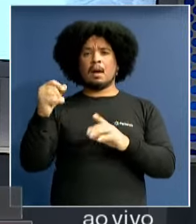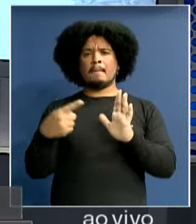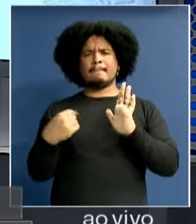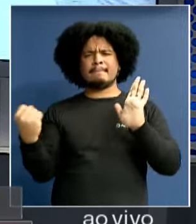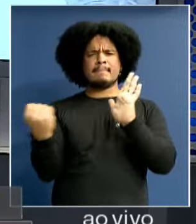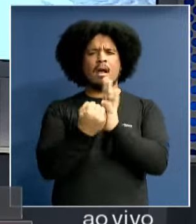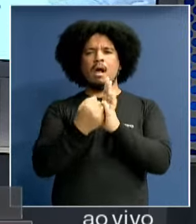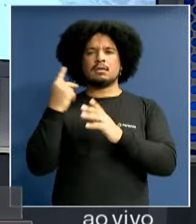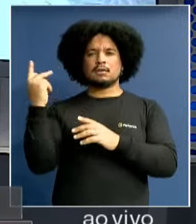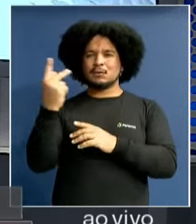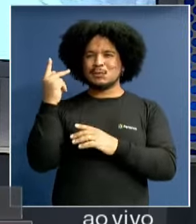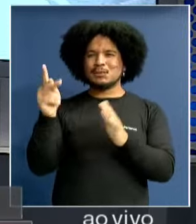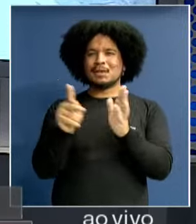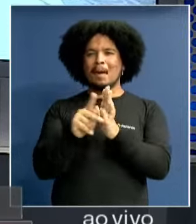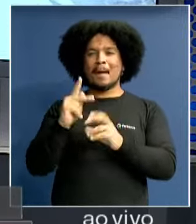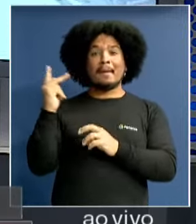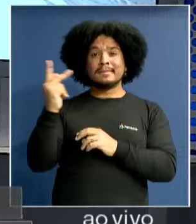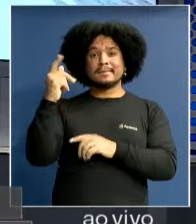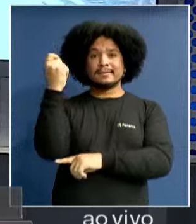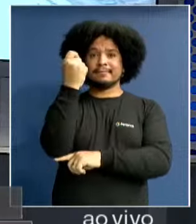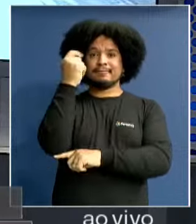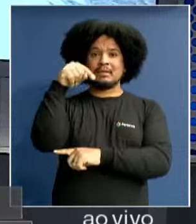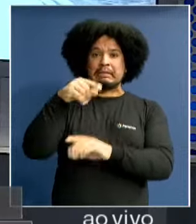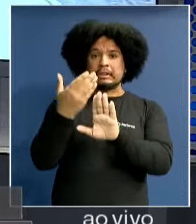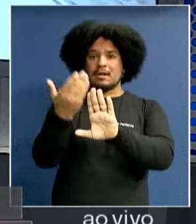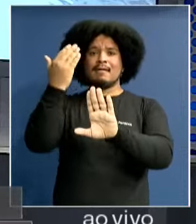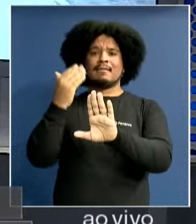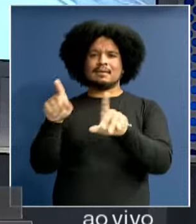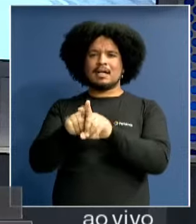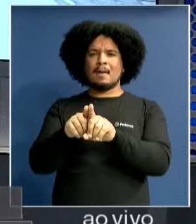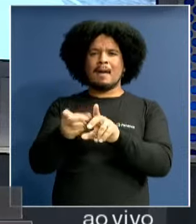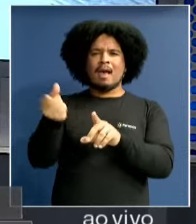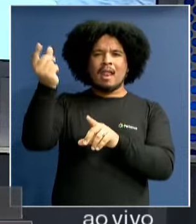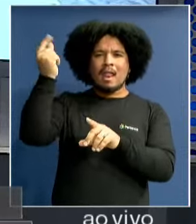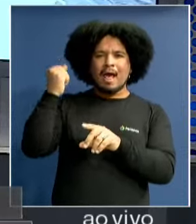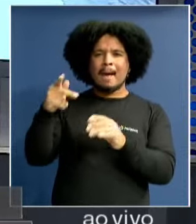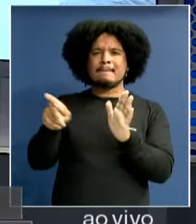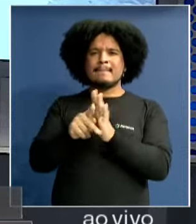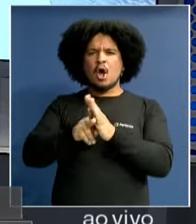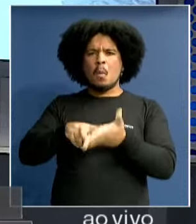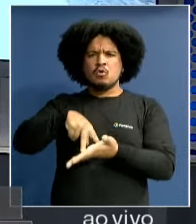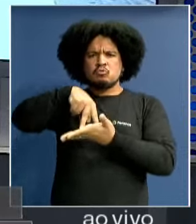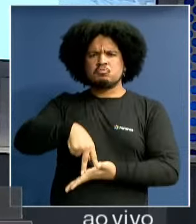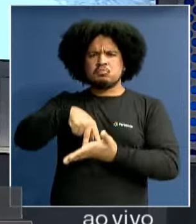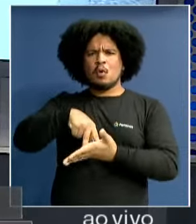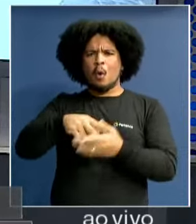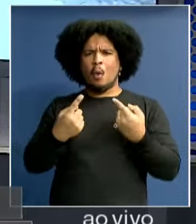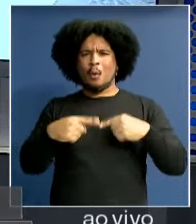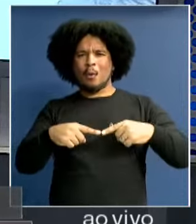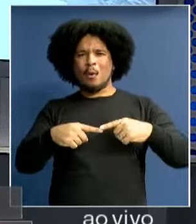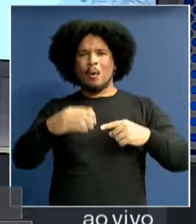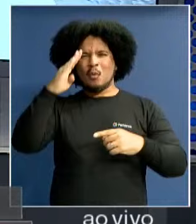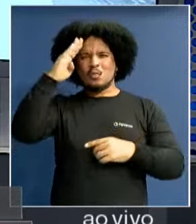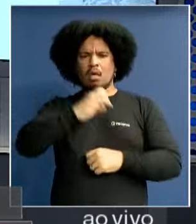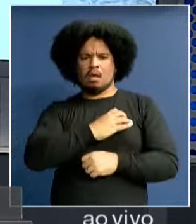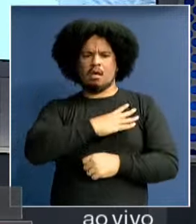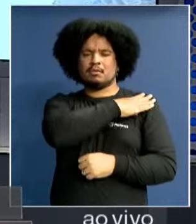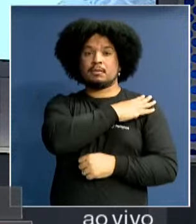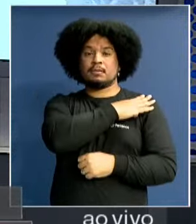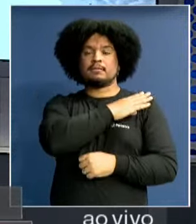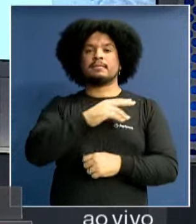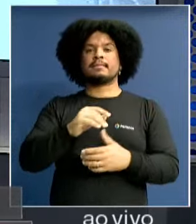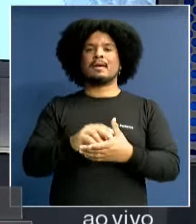da cidade, né? A história do Rio Grande do Sul está aqui atrás, dos tempos da ditadura, da resistência também, estavam aqui atrás, e a gente